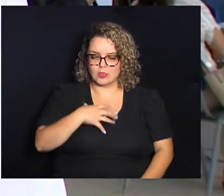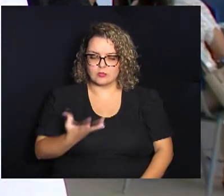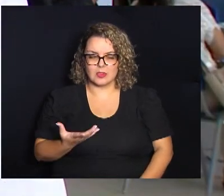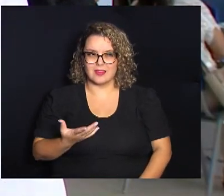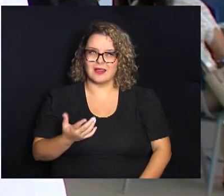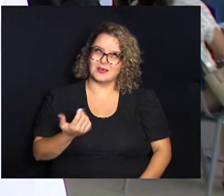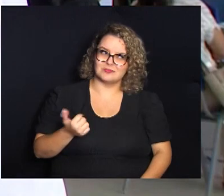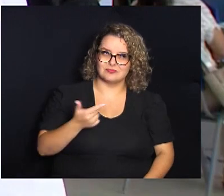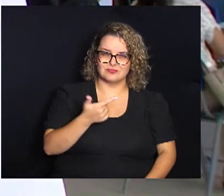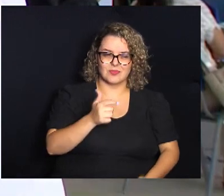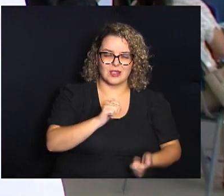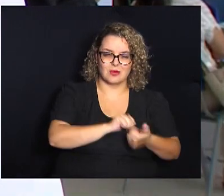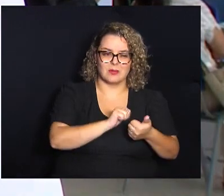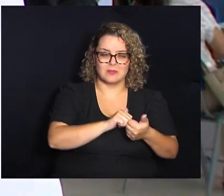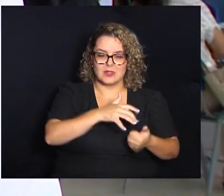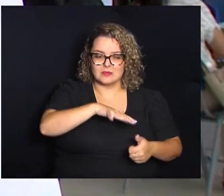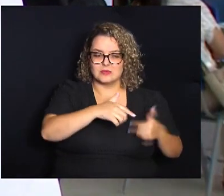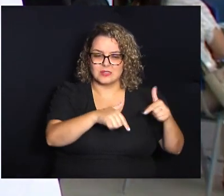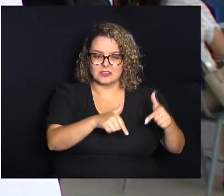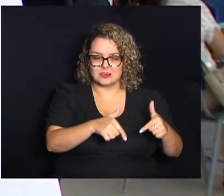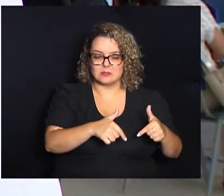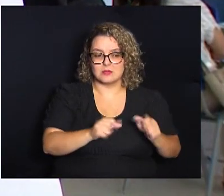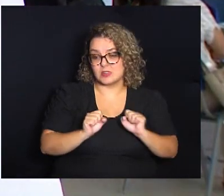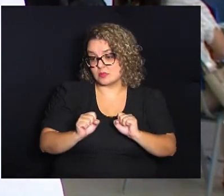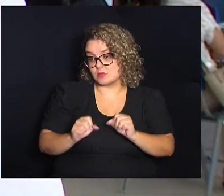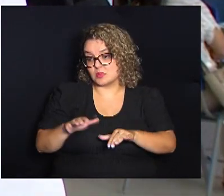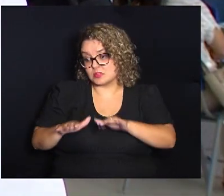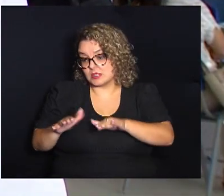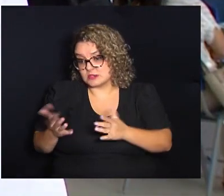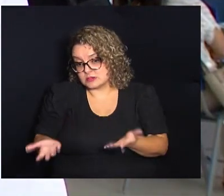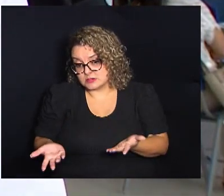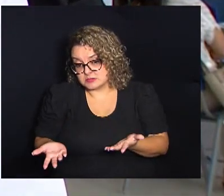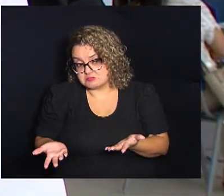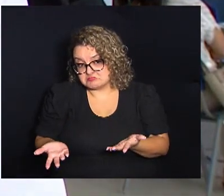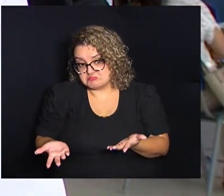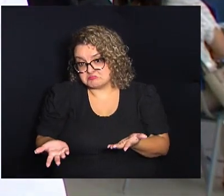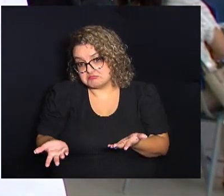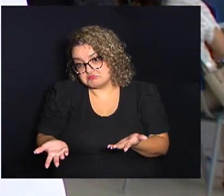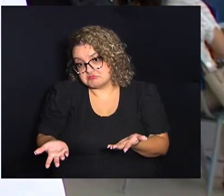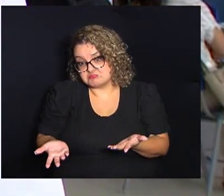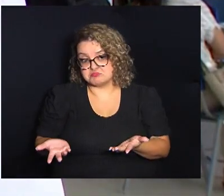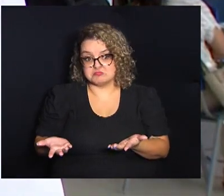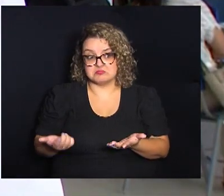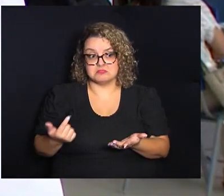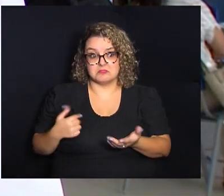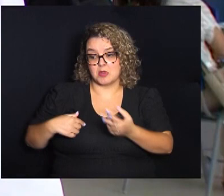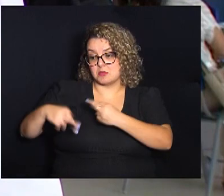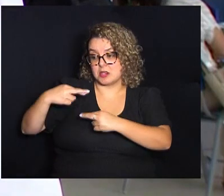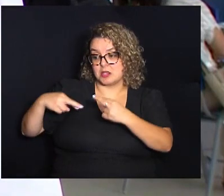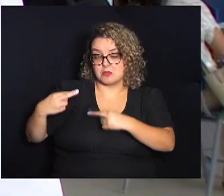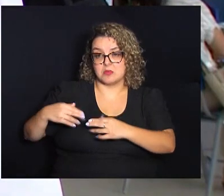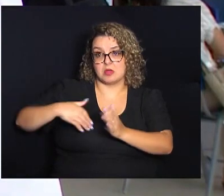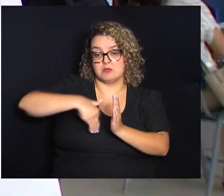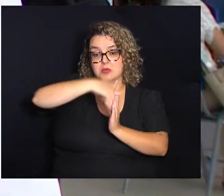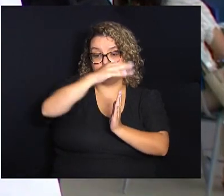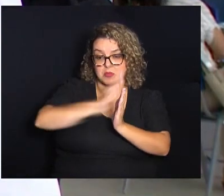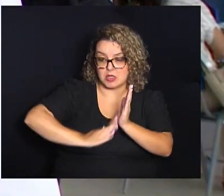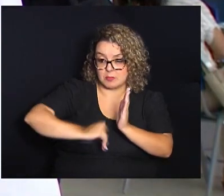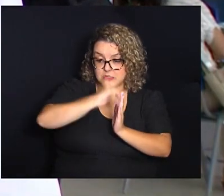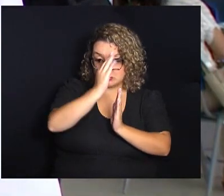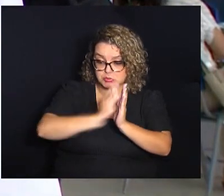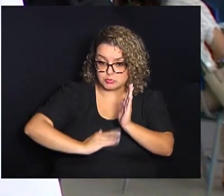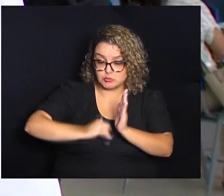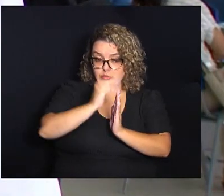qualidade para trabalhar no mercado, mas eu posso de repente, eu me dou bem com um serviço de pintura. Aqui ele